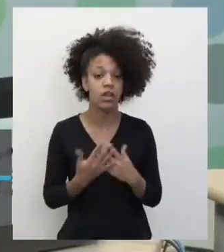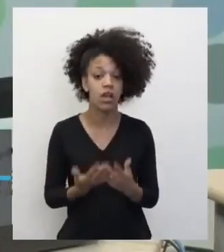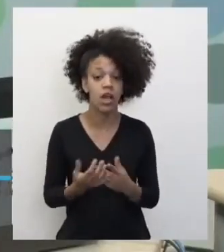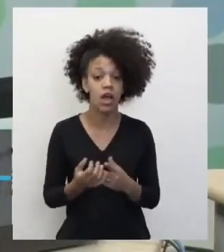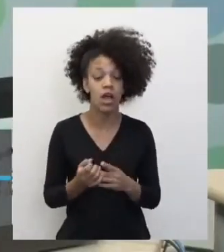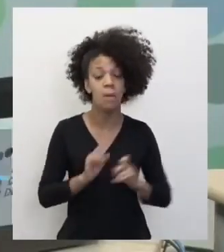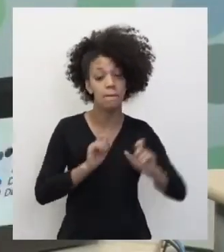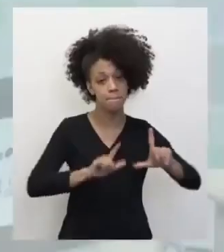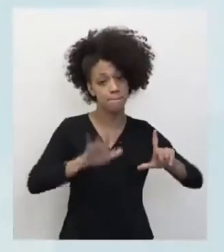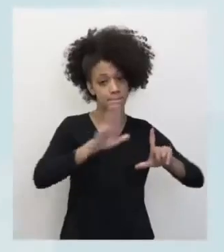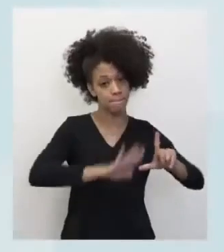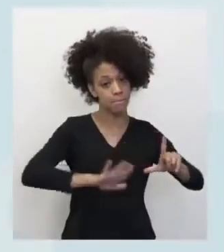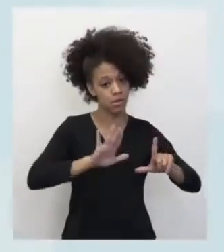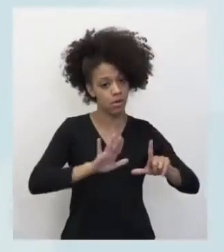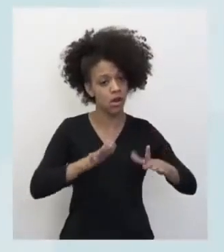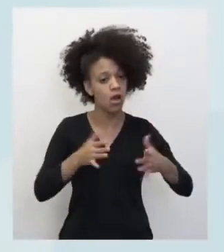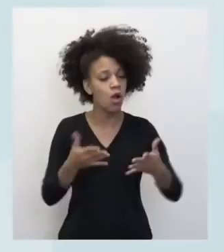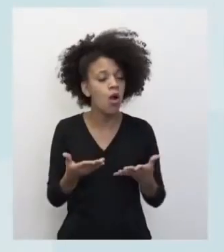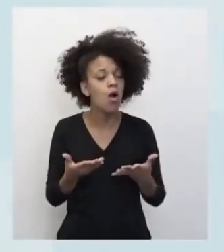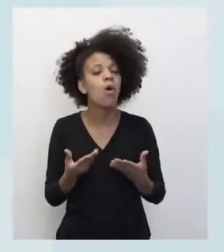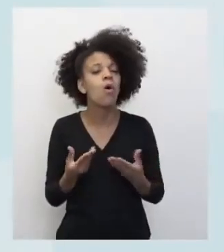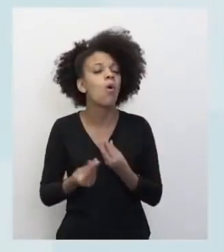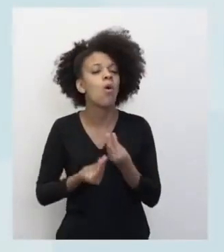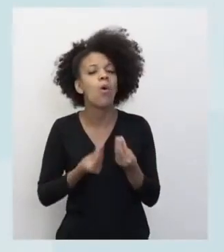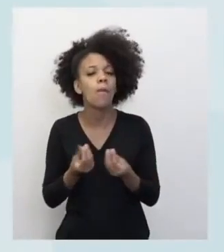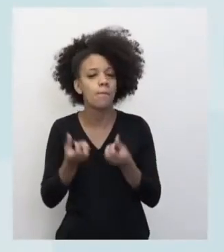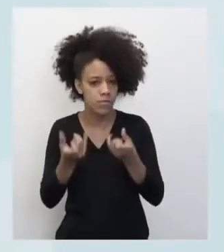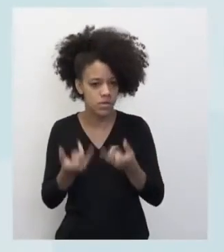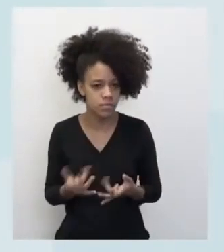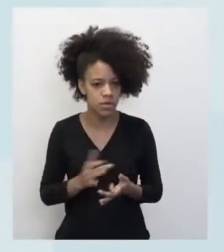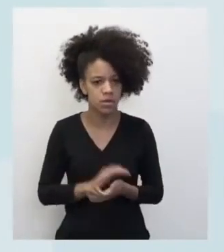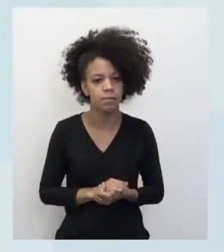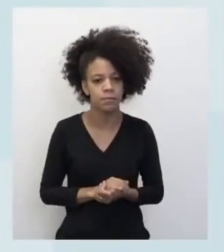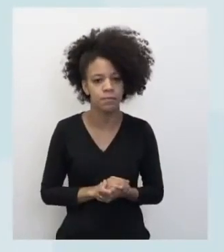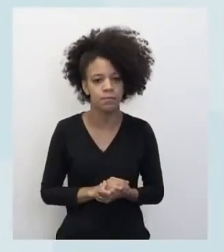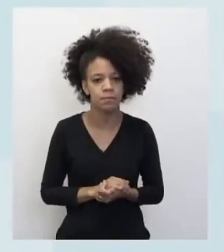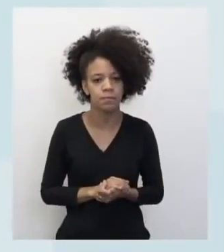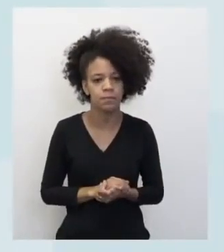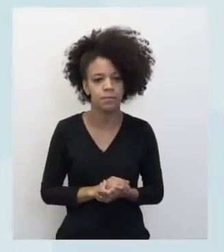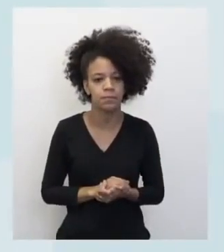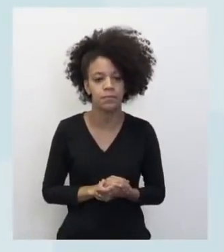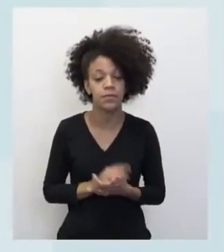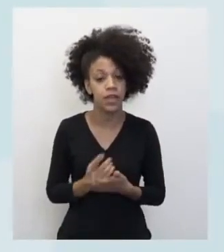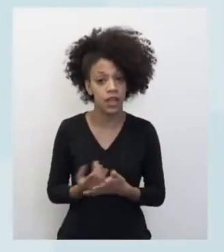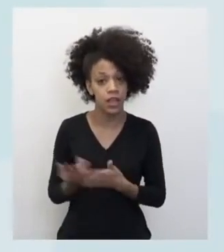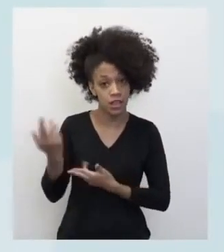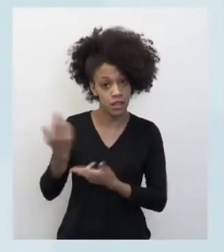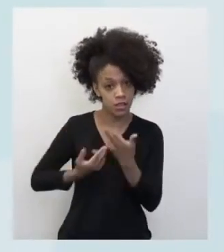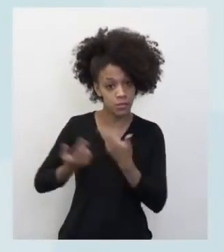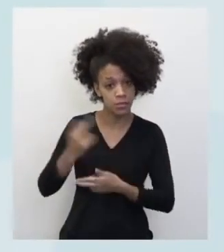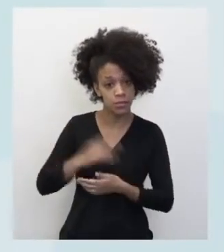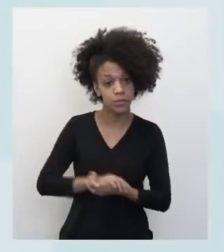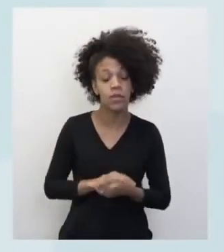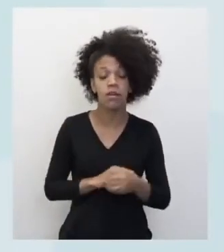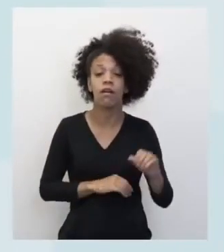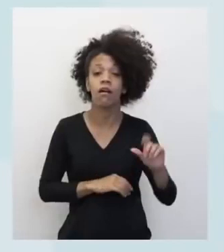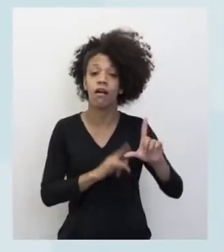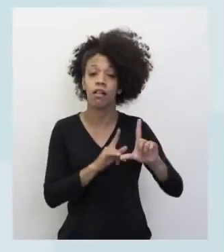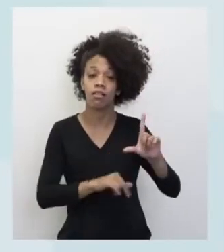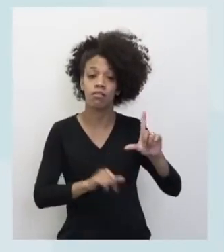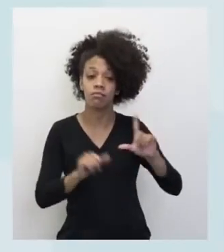imagem 1, podemos afirmar que... Vamos lá. estão respondendo que é a letra A, que